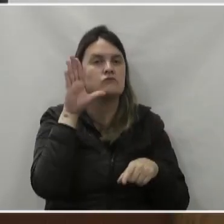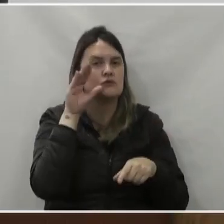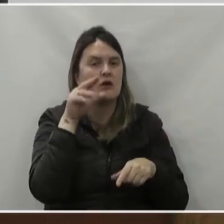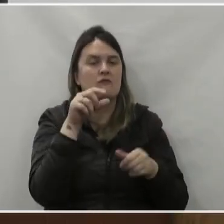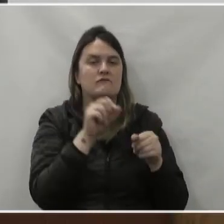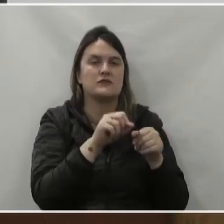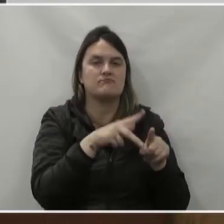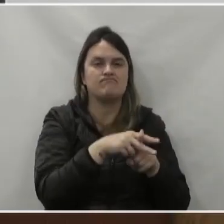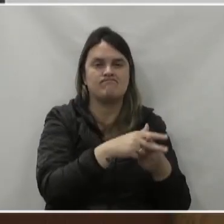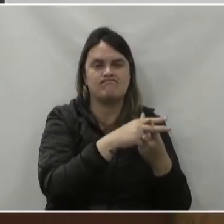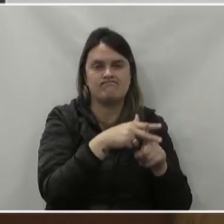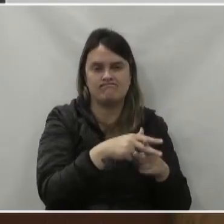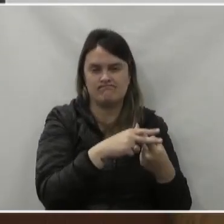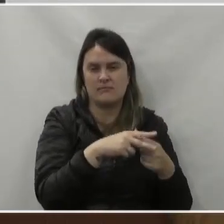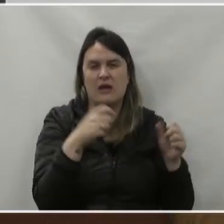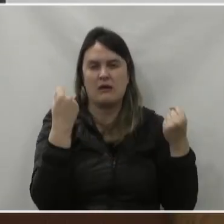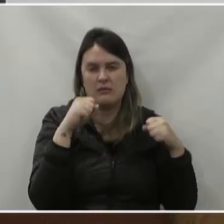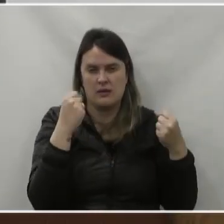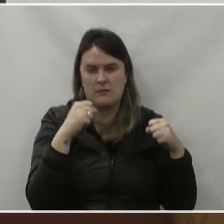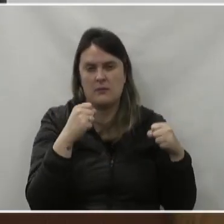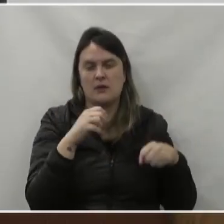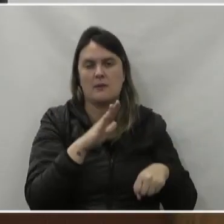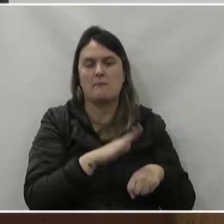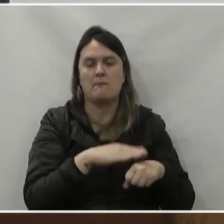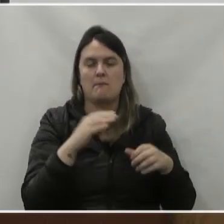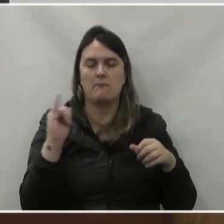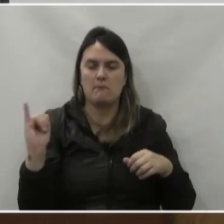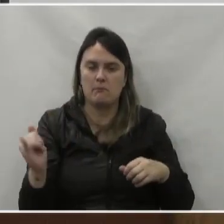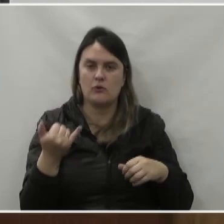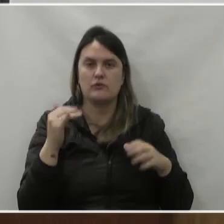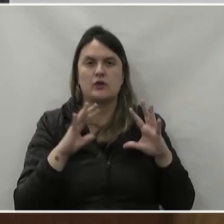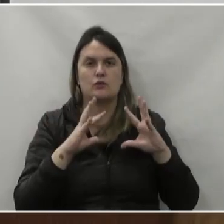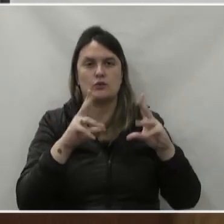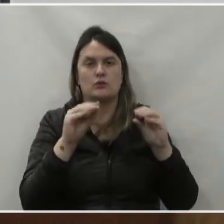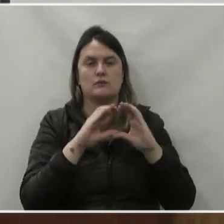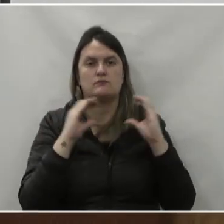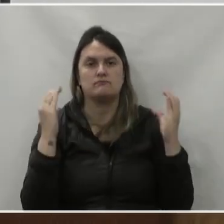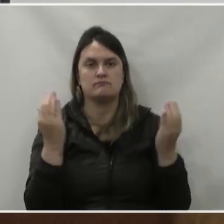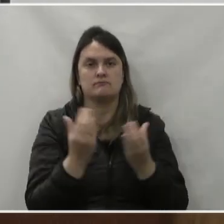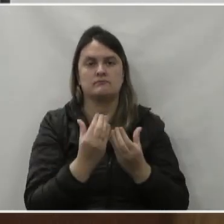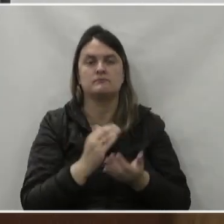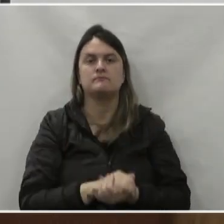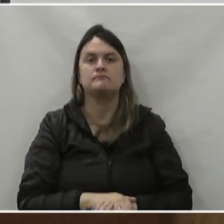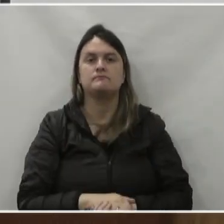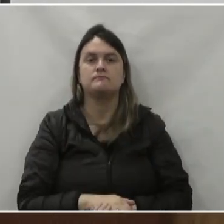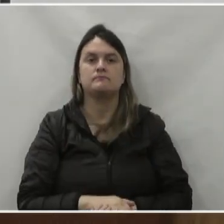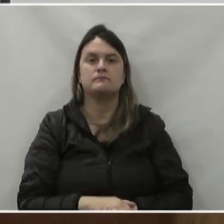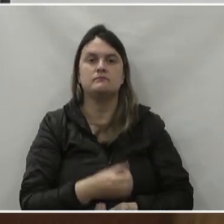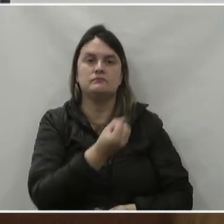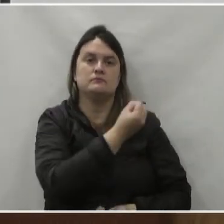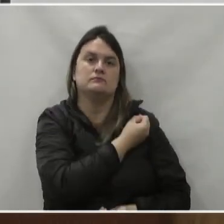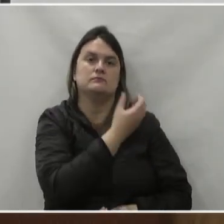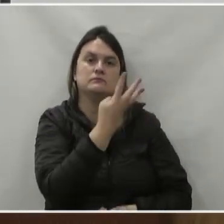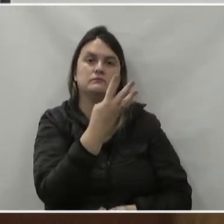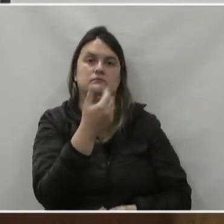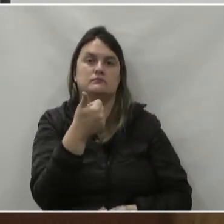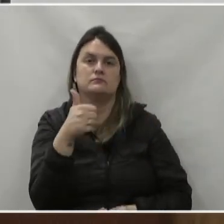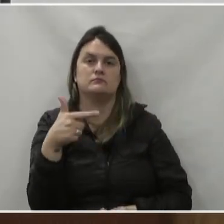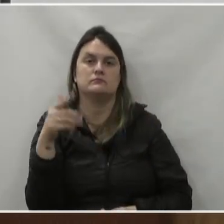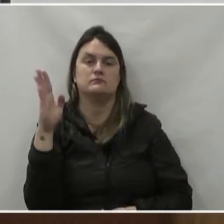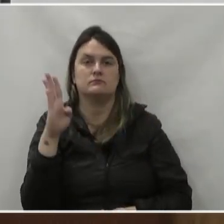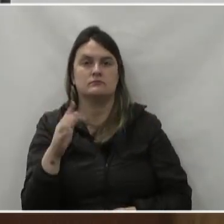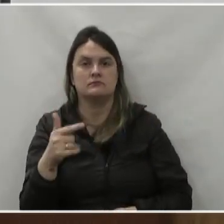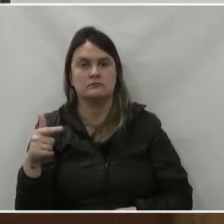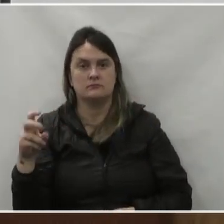e instalar essa academia para trazer mais lazer e bem-estar a toda a comunidade. E a indicação número 412 de